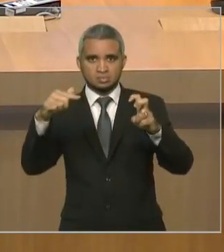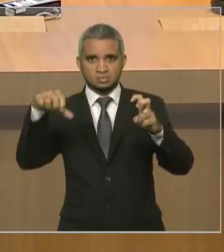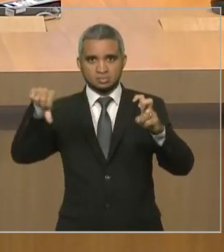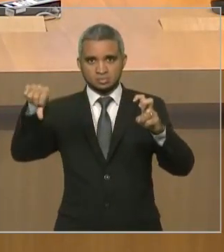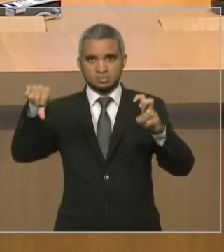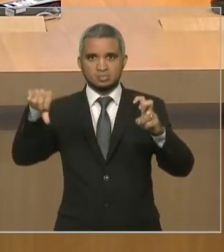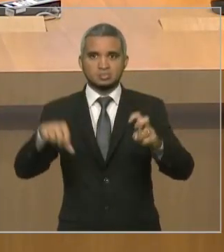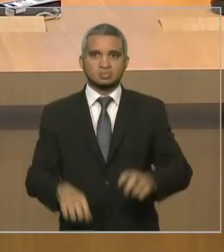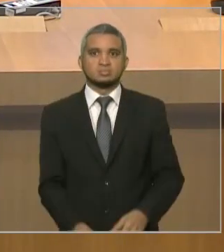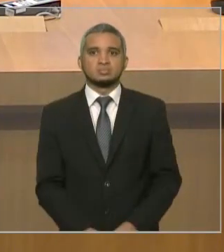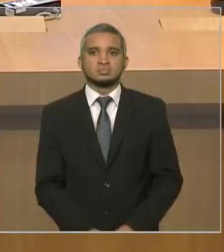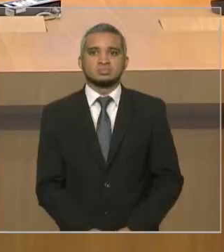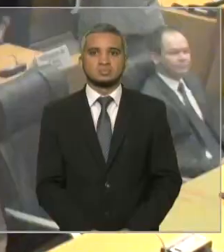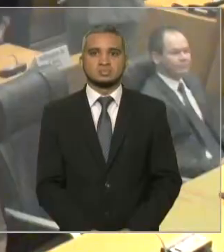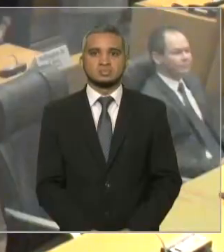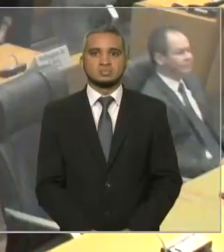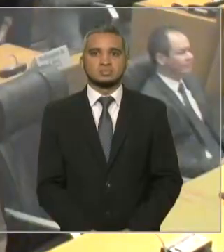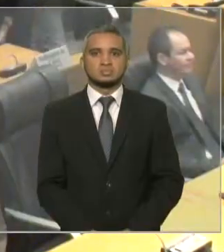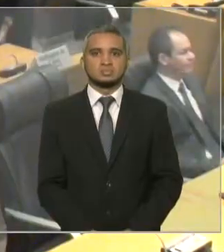1979.